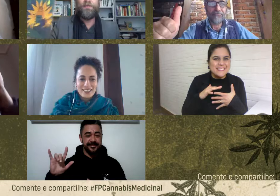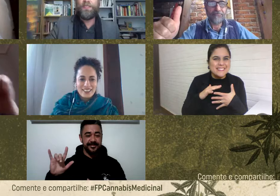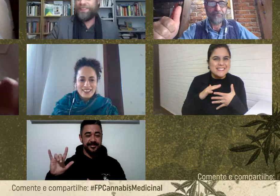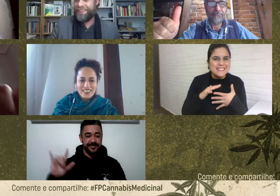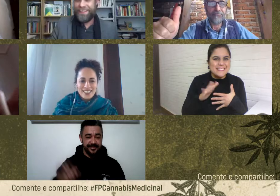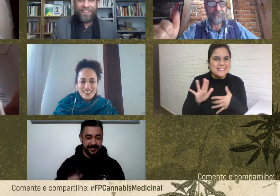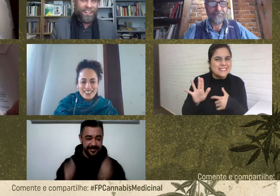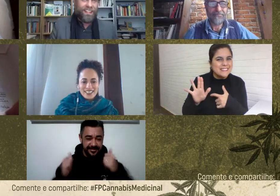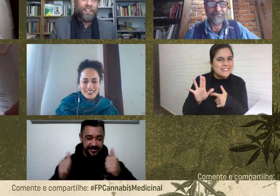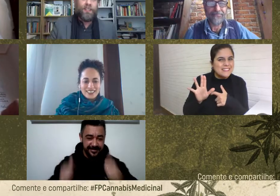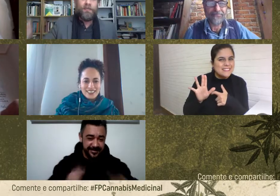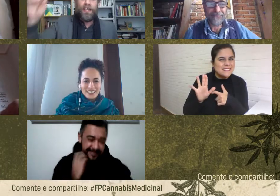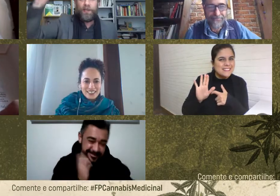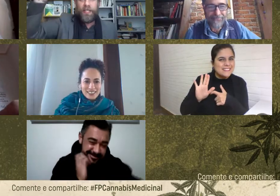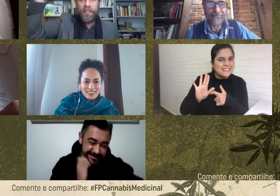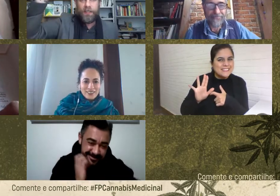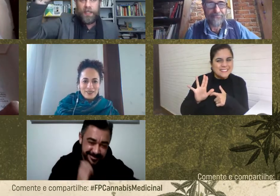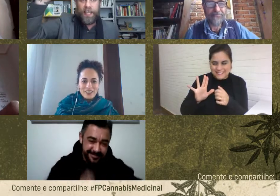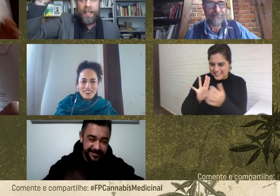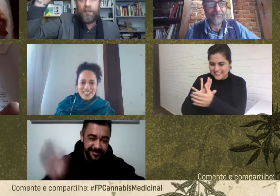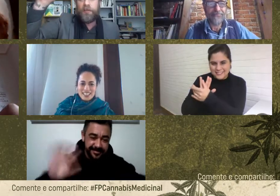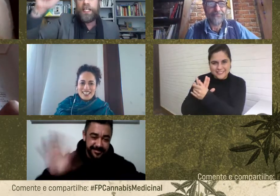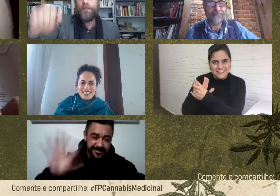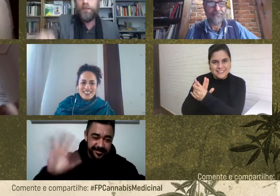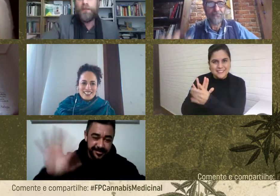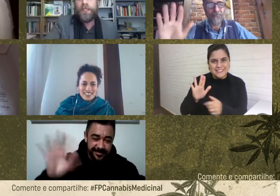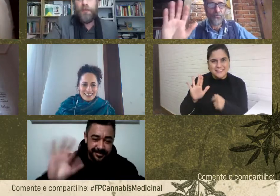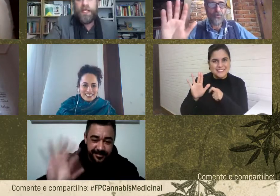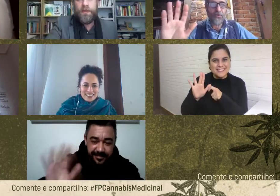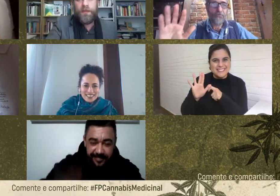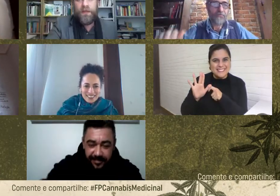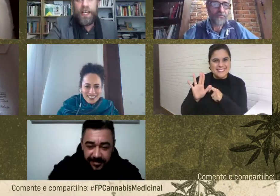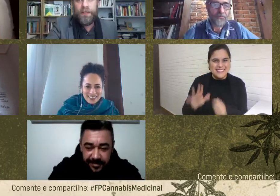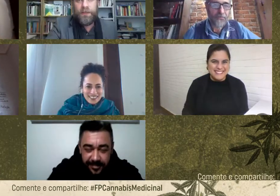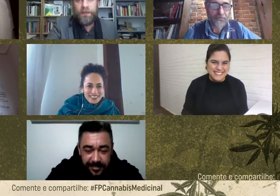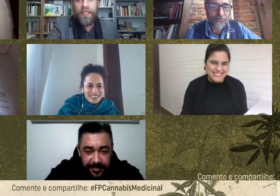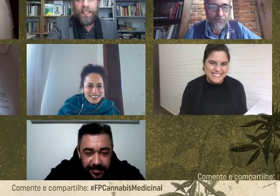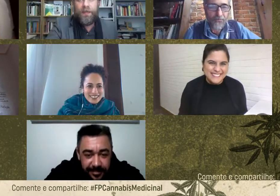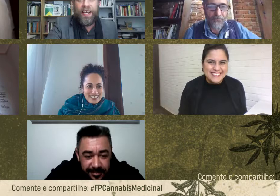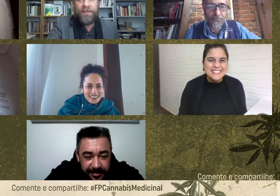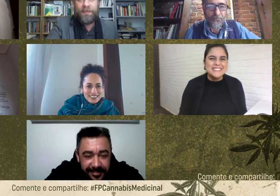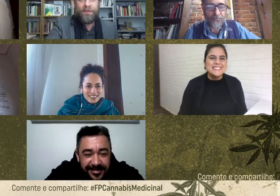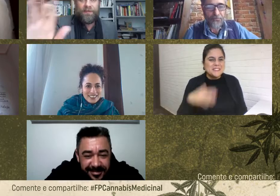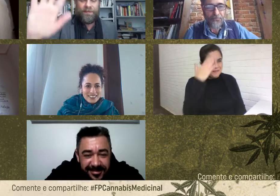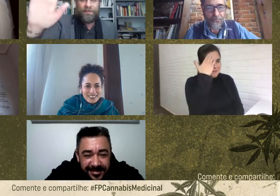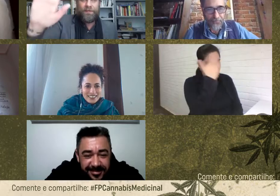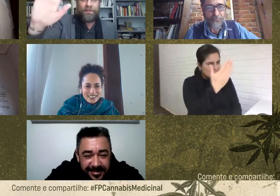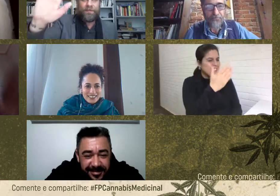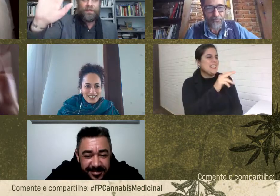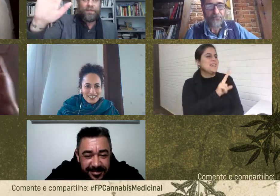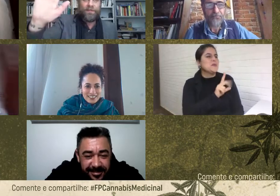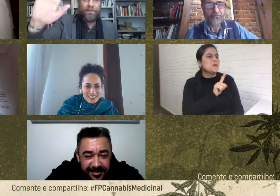Foi a foto. Valeu, gente. Obrigado, Lucas, Brasil de Fato. Até breve.